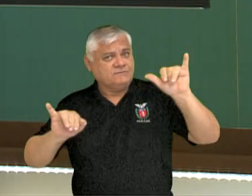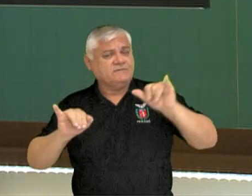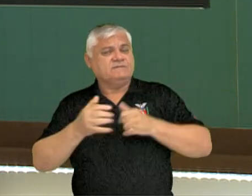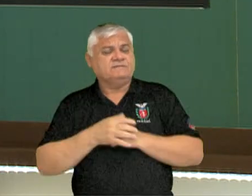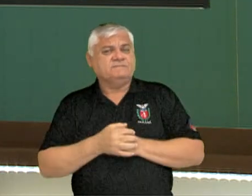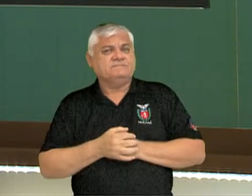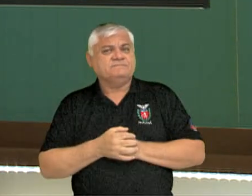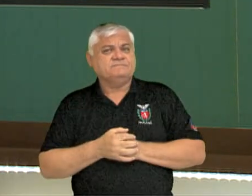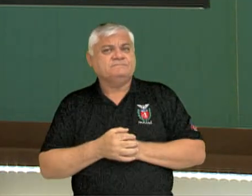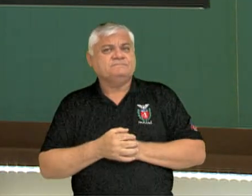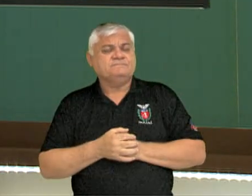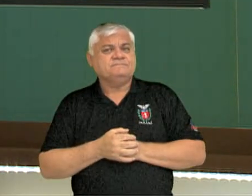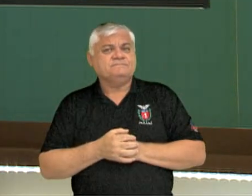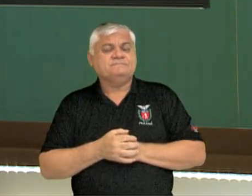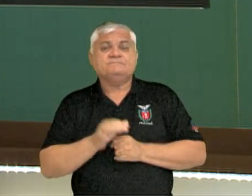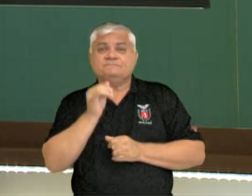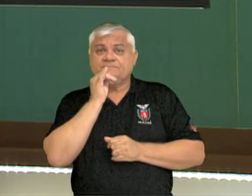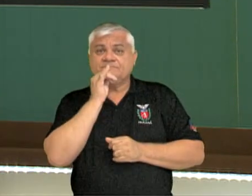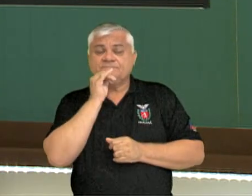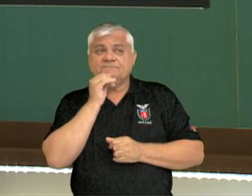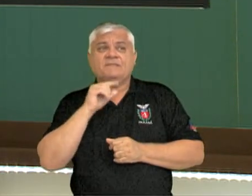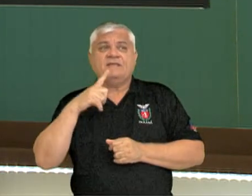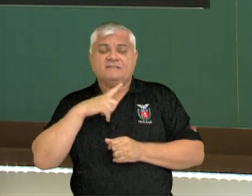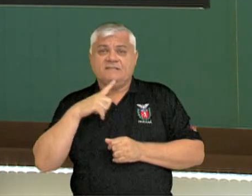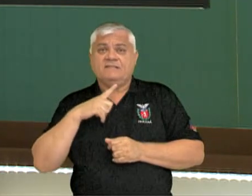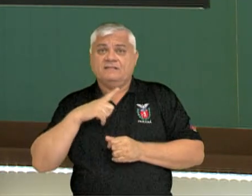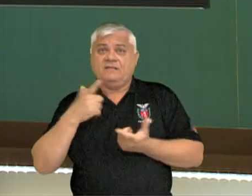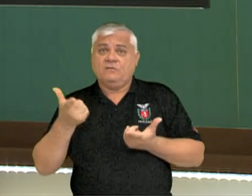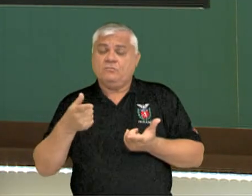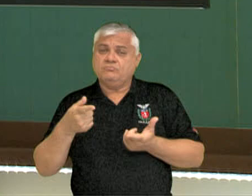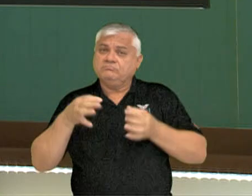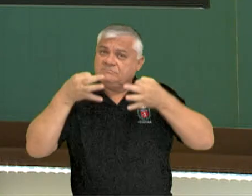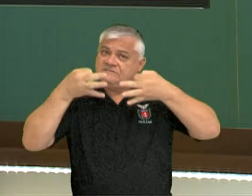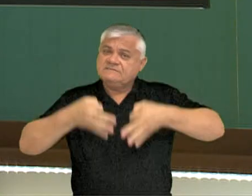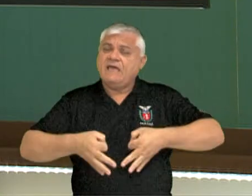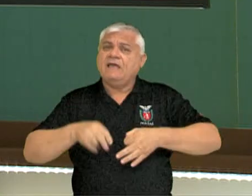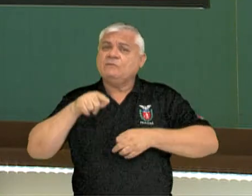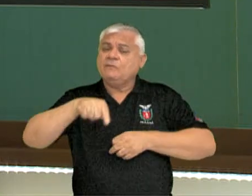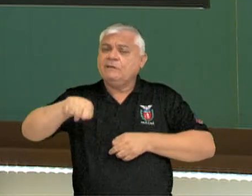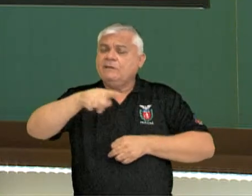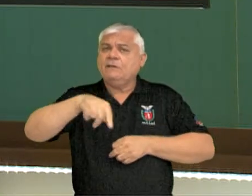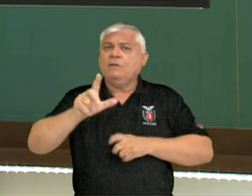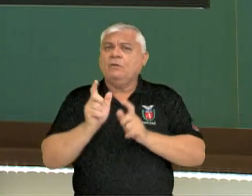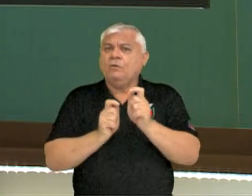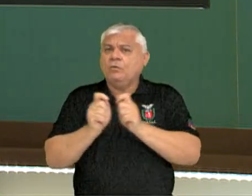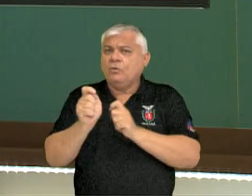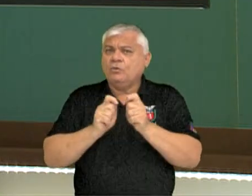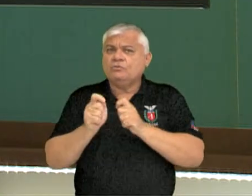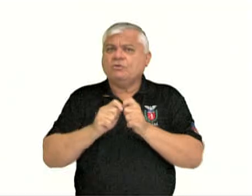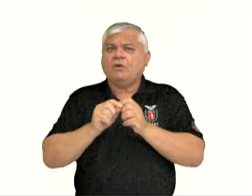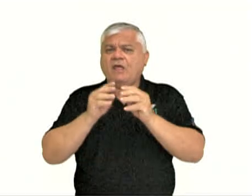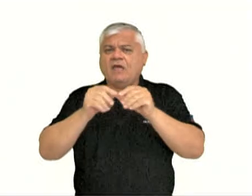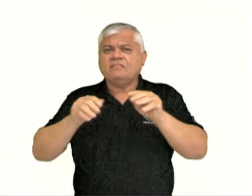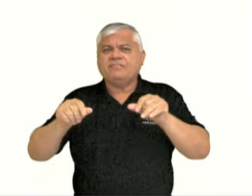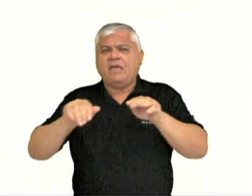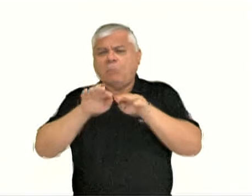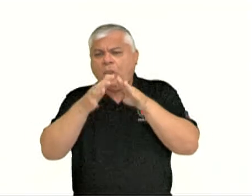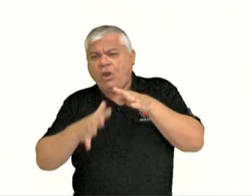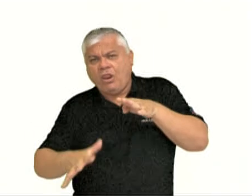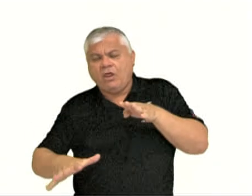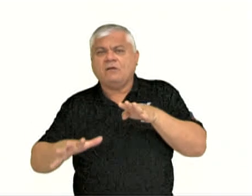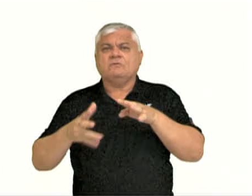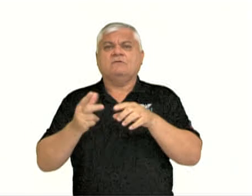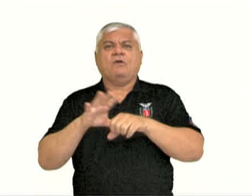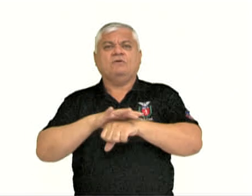nossa aula. Além disso, ecologicamente falando, eles também controlam a erosão de solos,